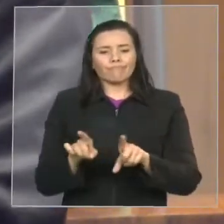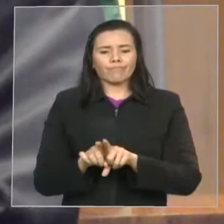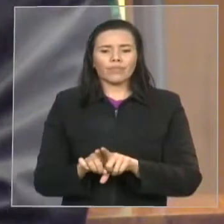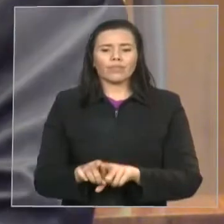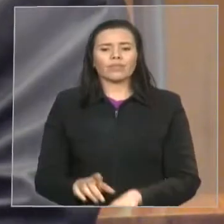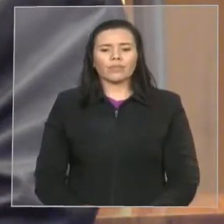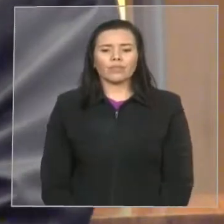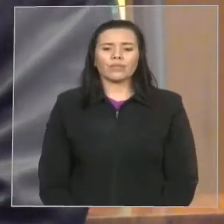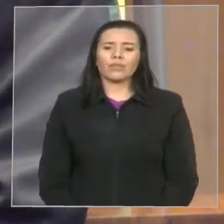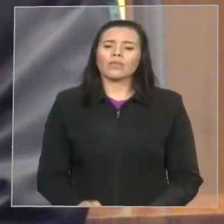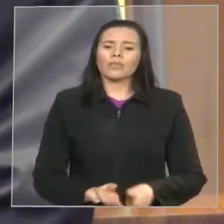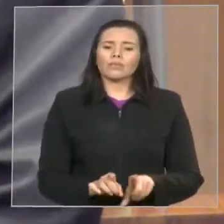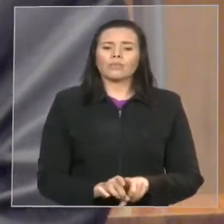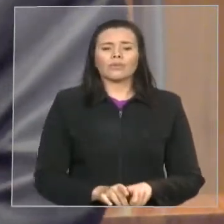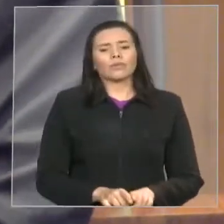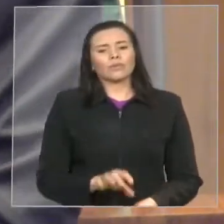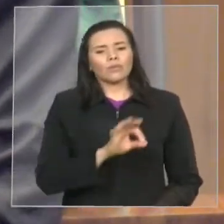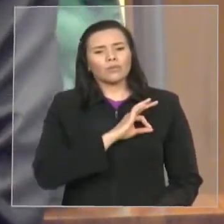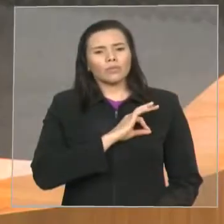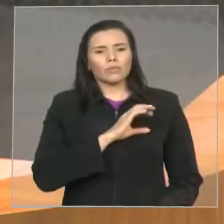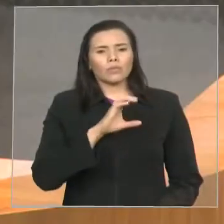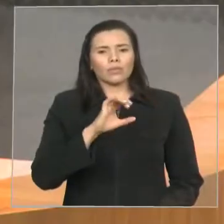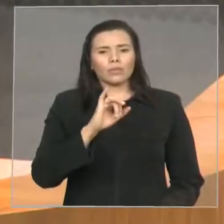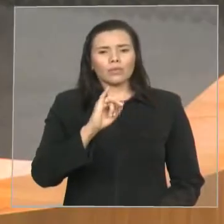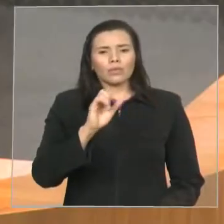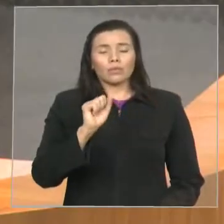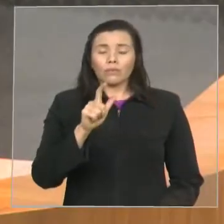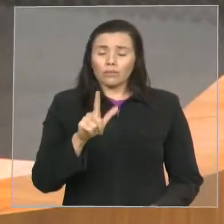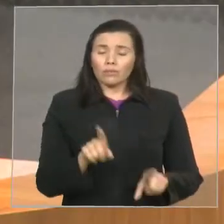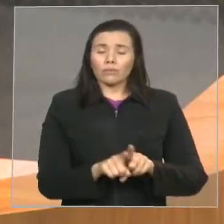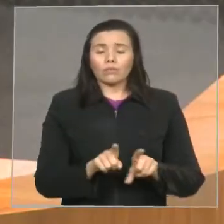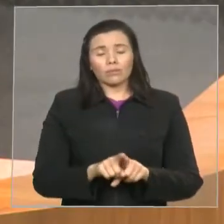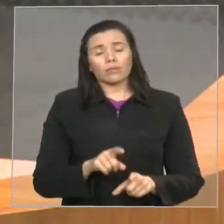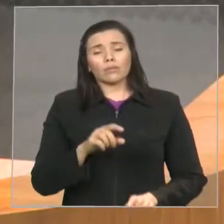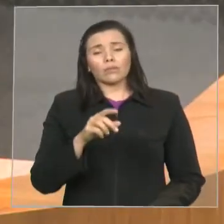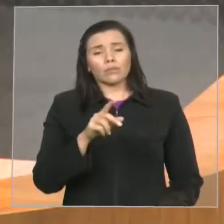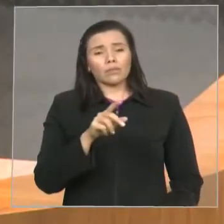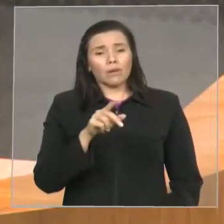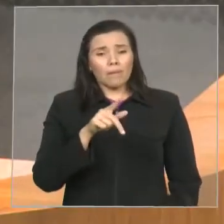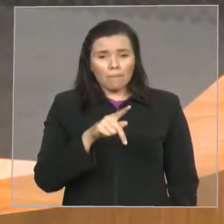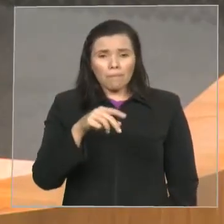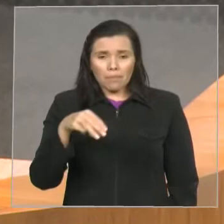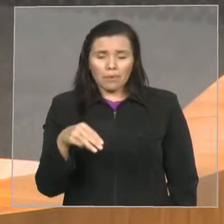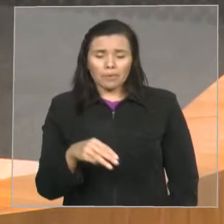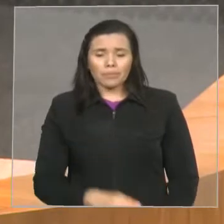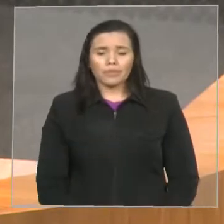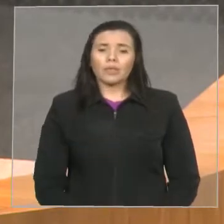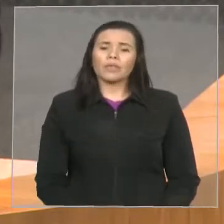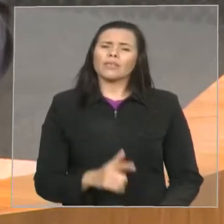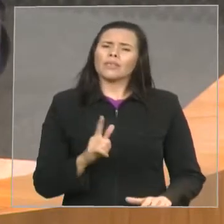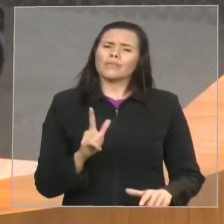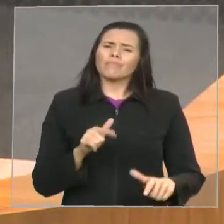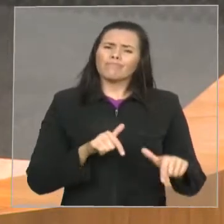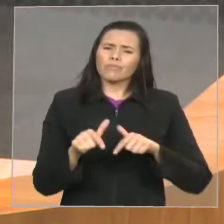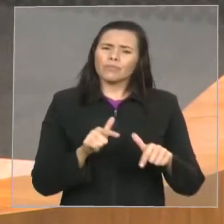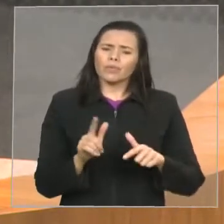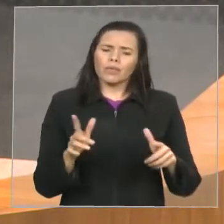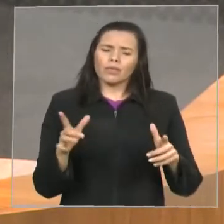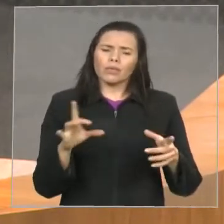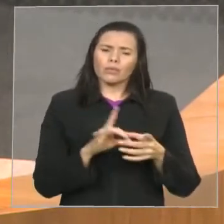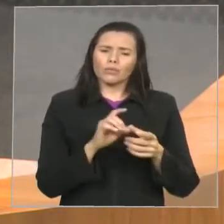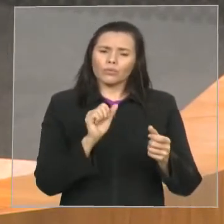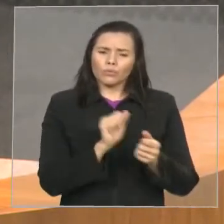ambiente. E dali também foi criado os conselhos naquela época, onde já de início as categorias